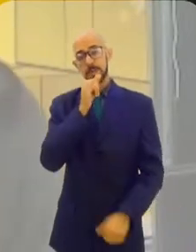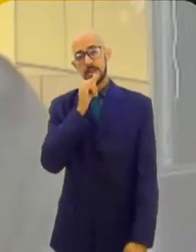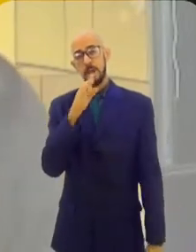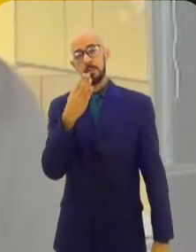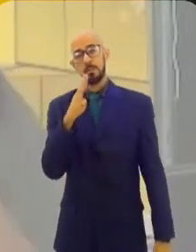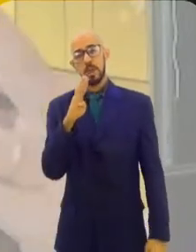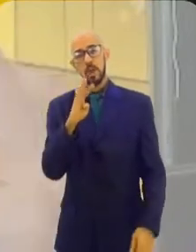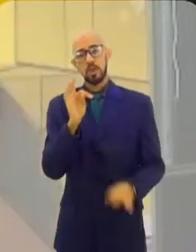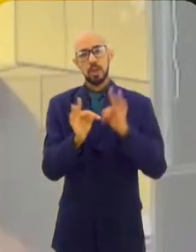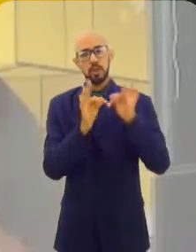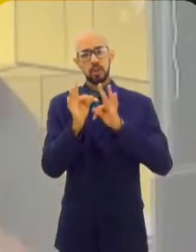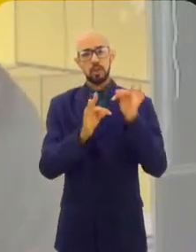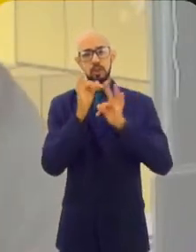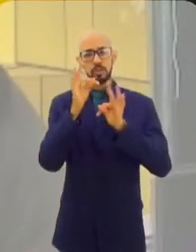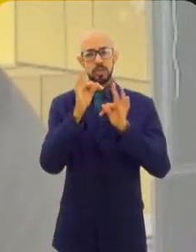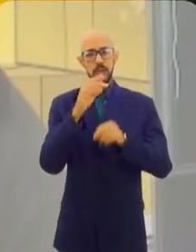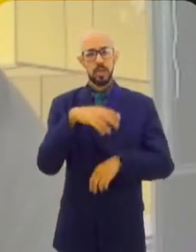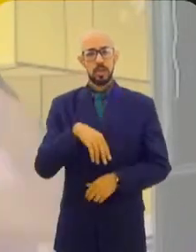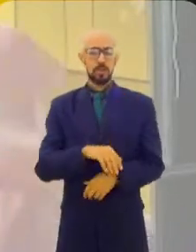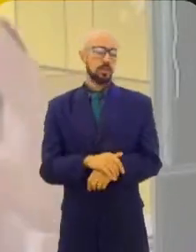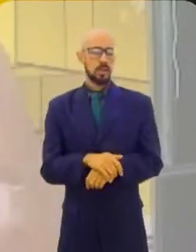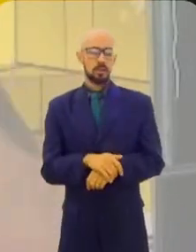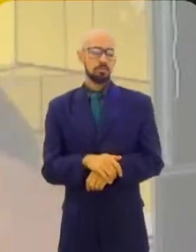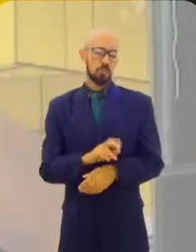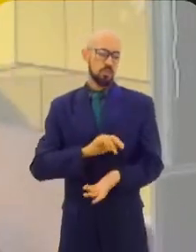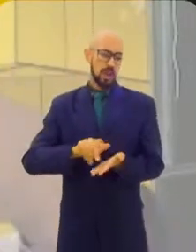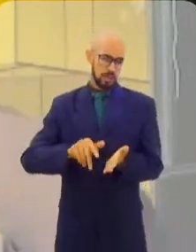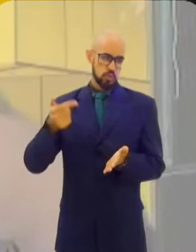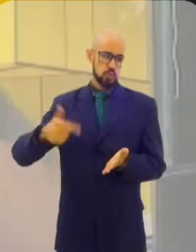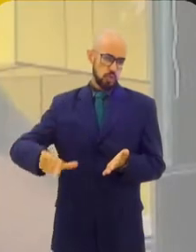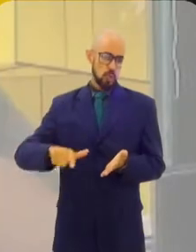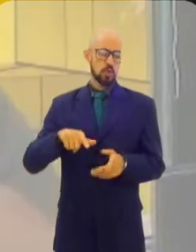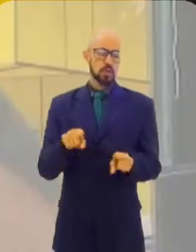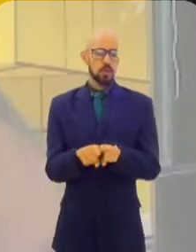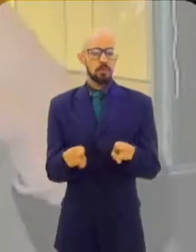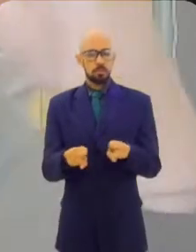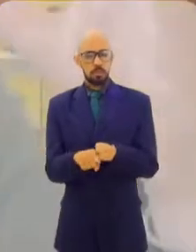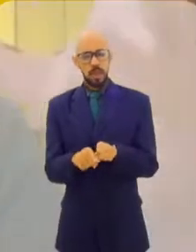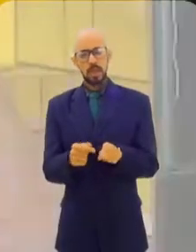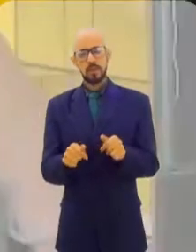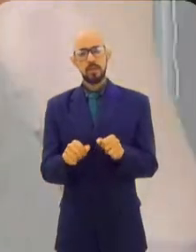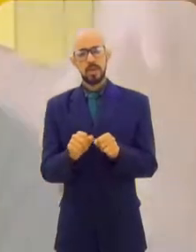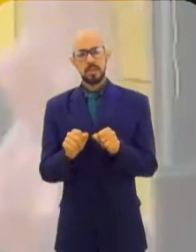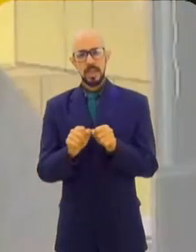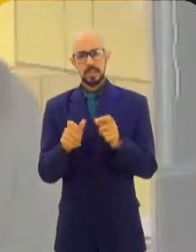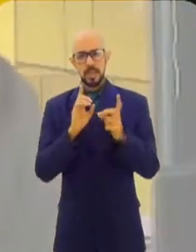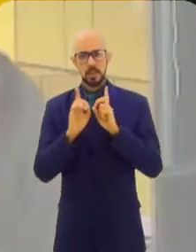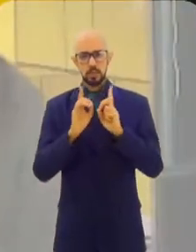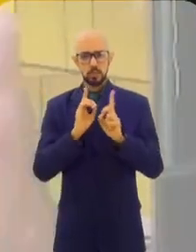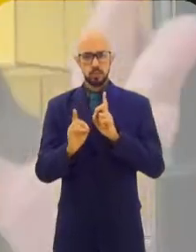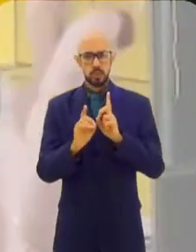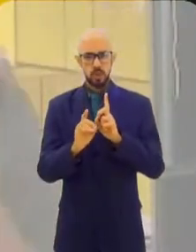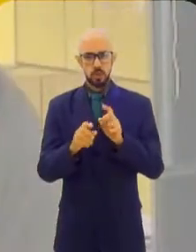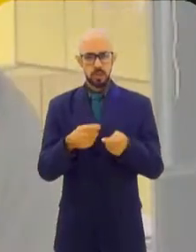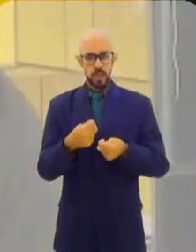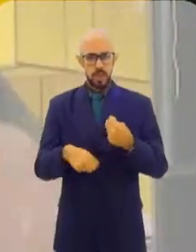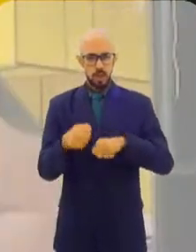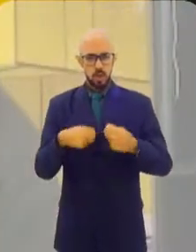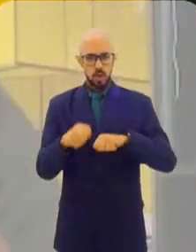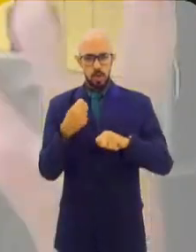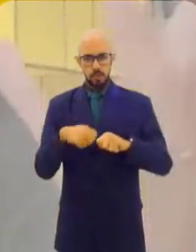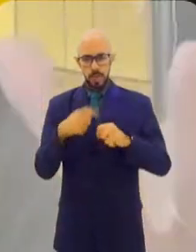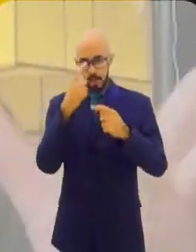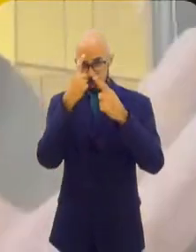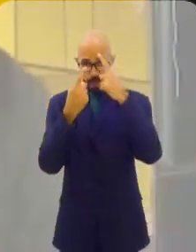biotecnologia tecnologias de informação p&b e a gente a gente quis fazer nessa trazer a discussão dessa economia